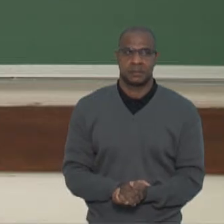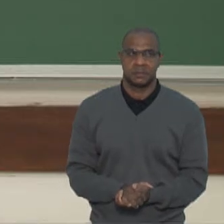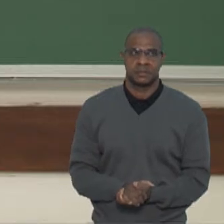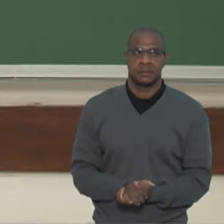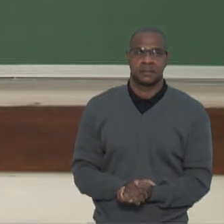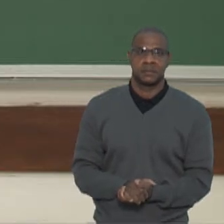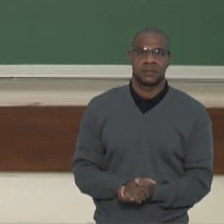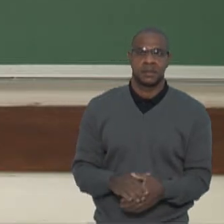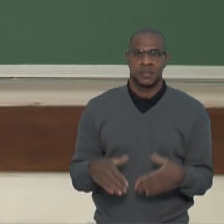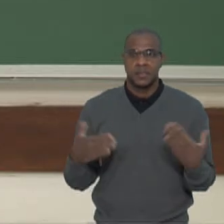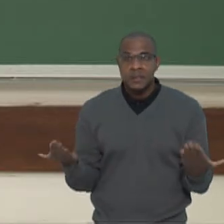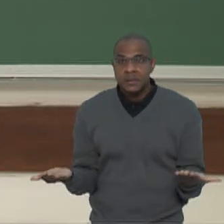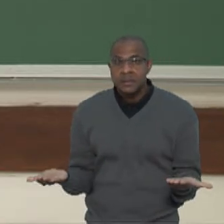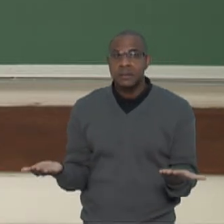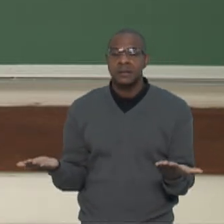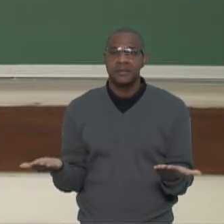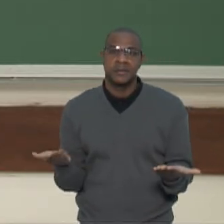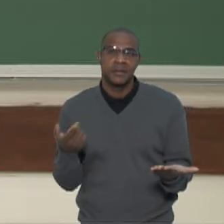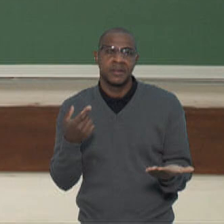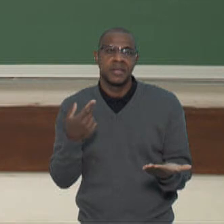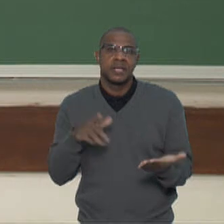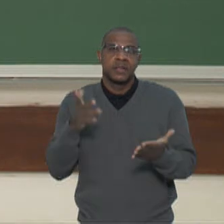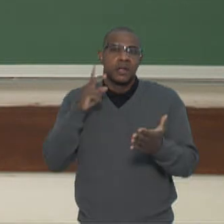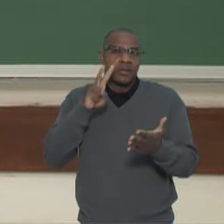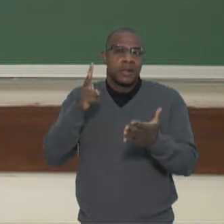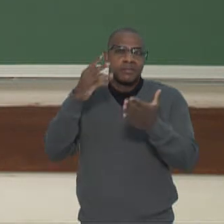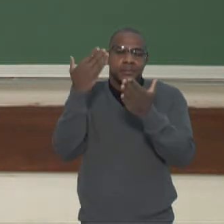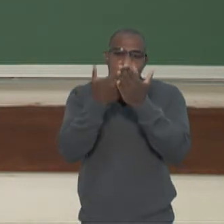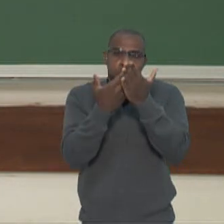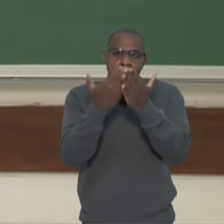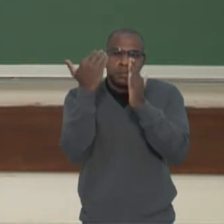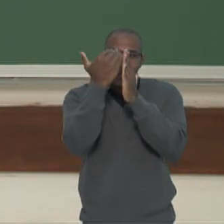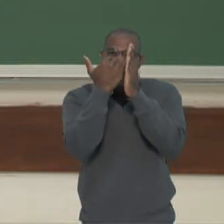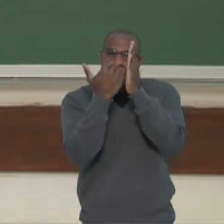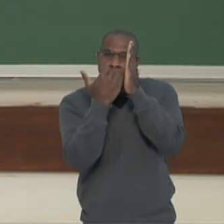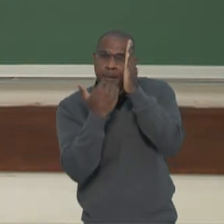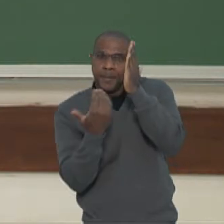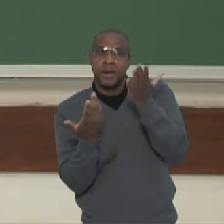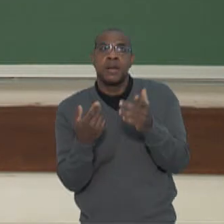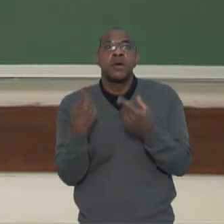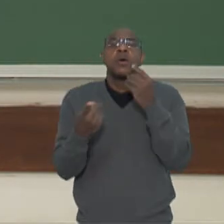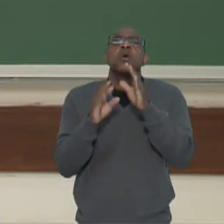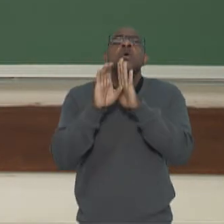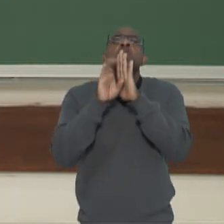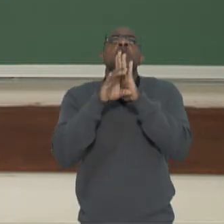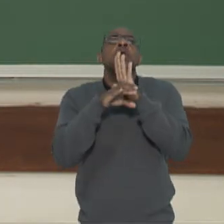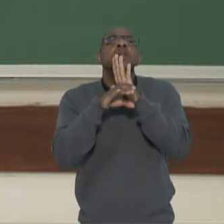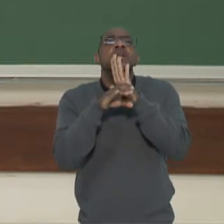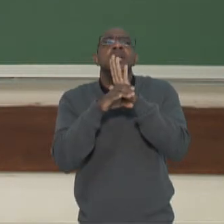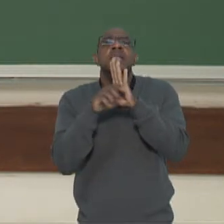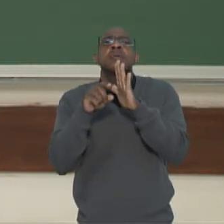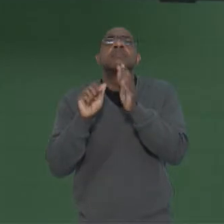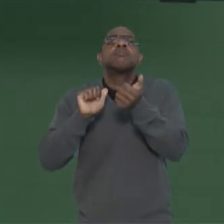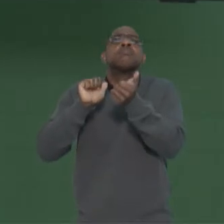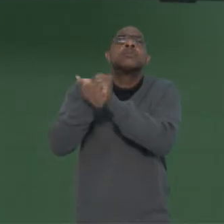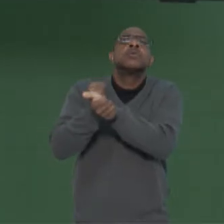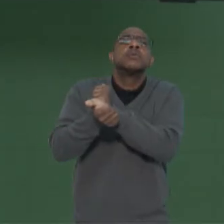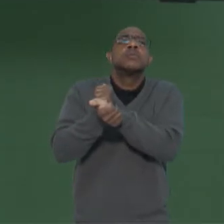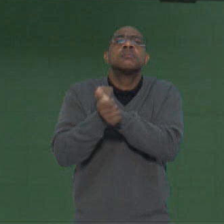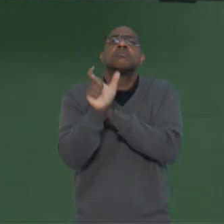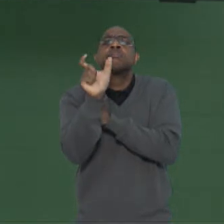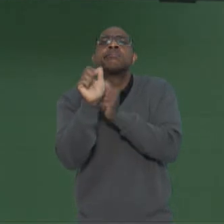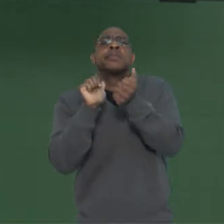Então, partindo daquilo que estudamos na aula de hoje, quando falamos do conceito aqui a respeito, né,